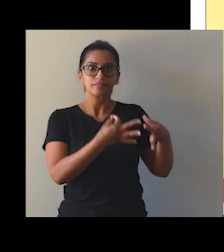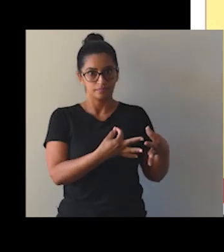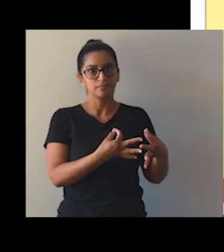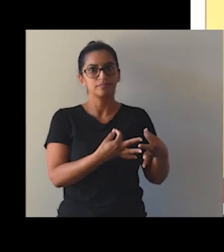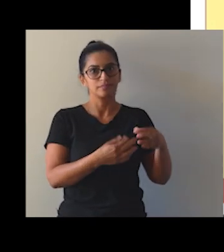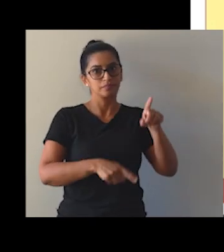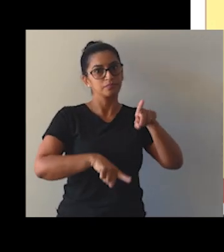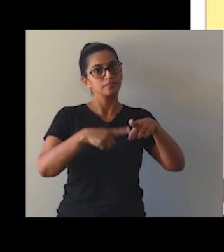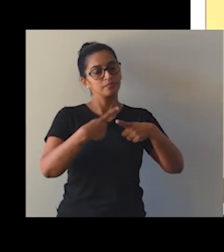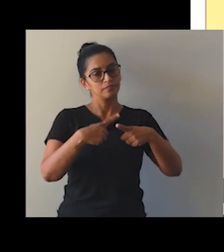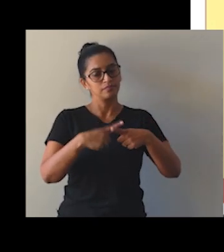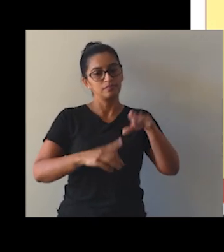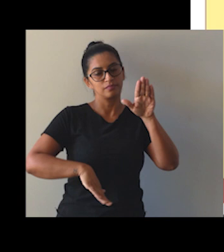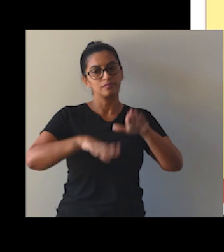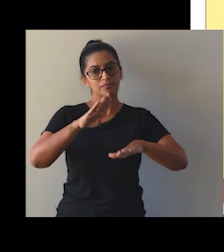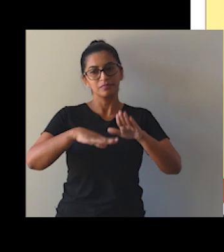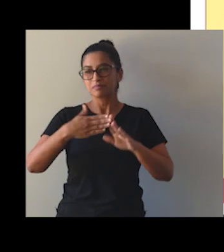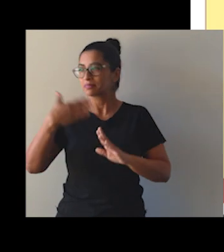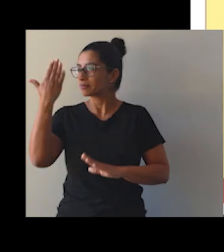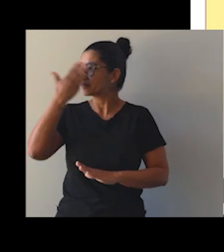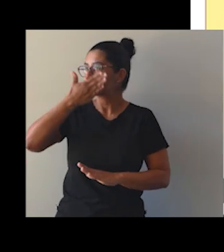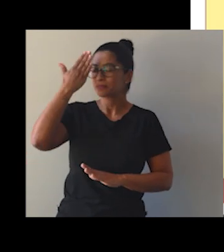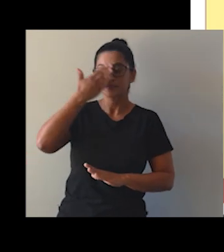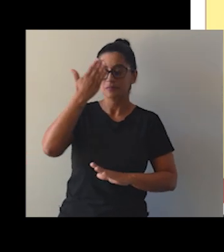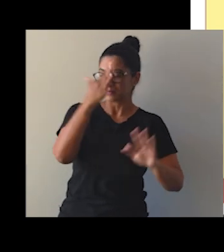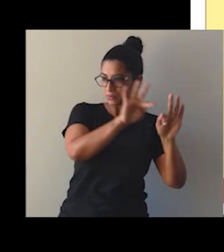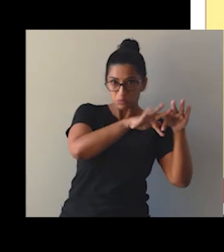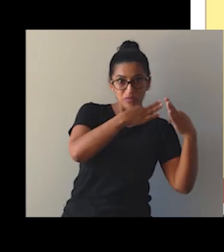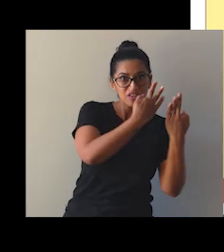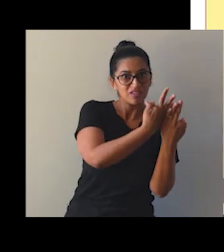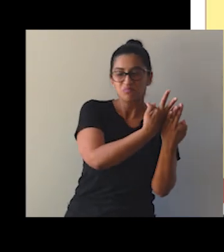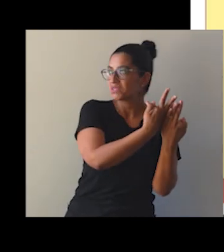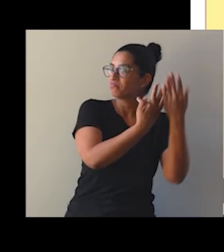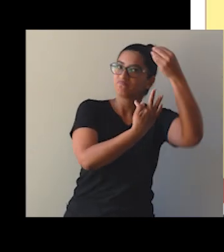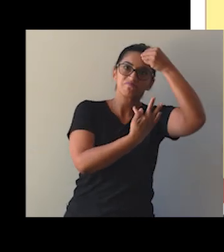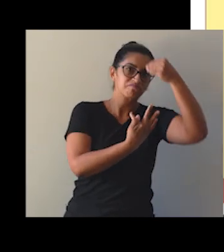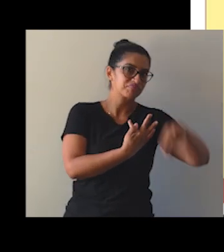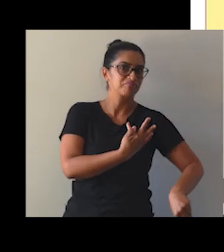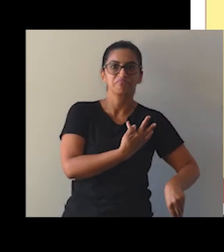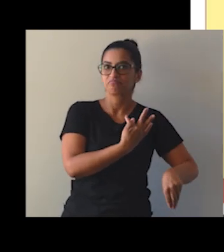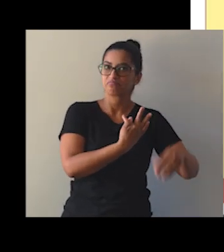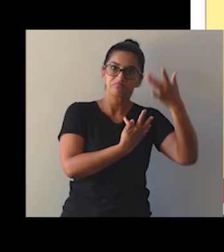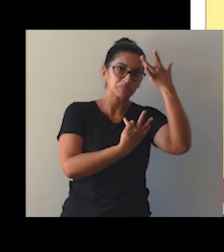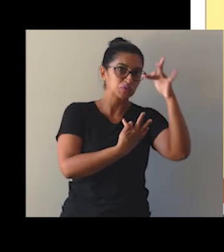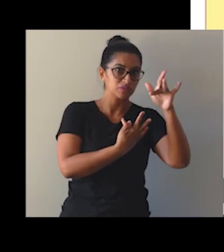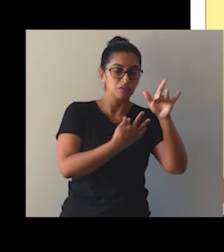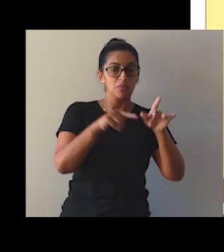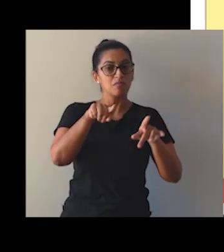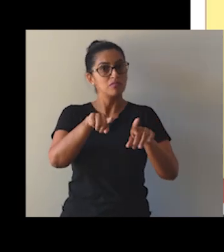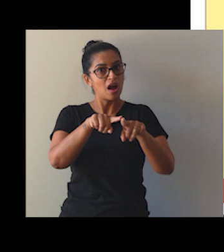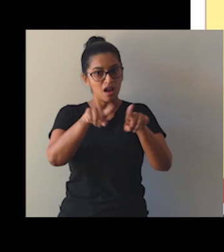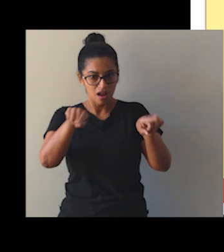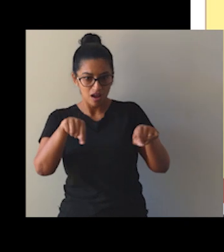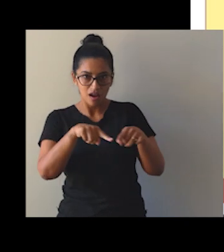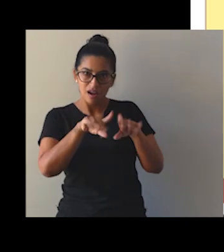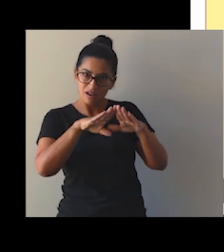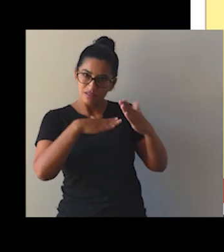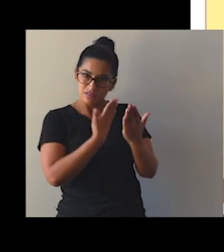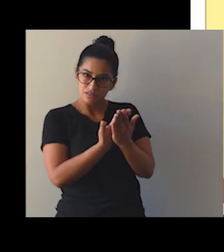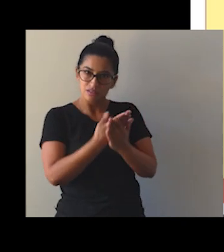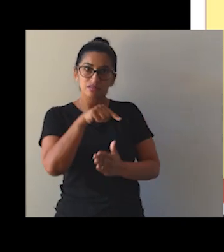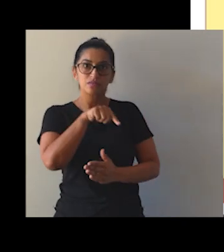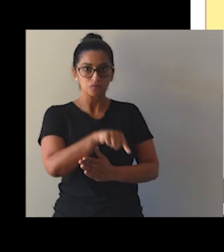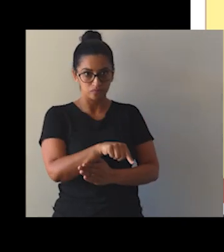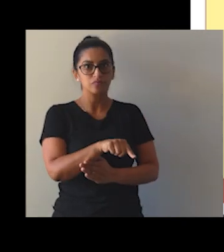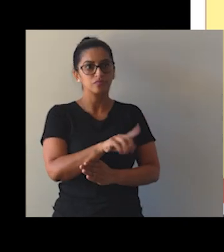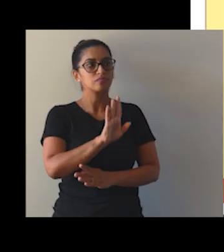criança tem deficiência visual, mas a família não percebeu. E, às vezes, em sala de aula que vai ser percebido esse tipo de